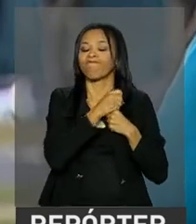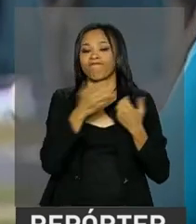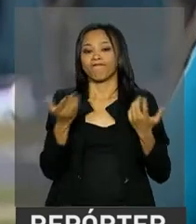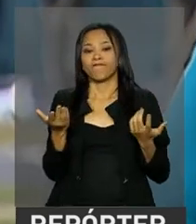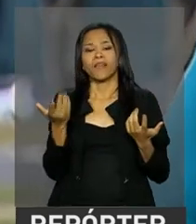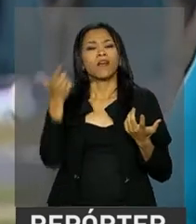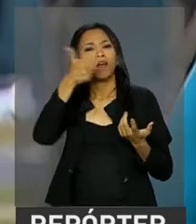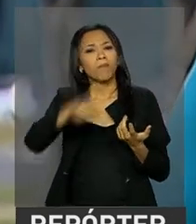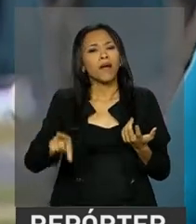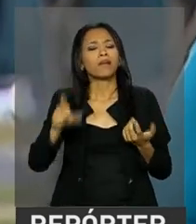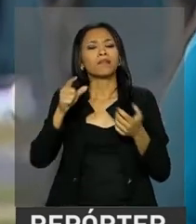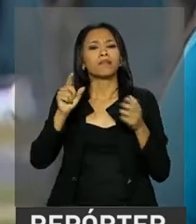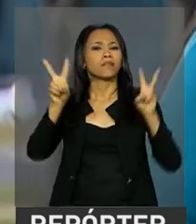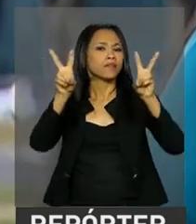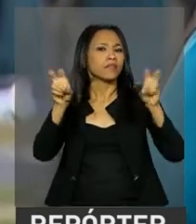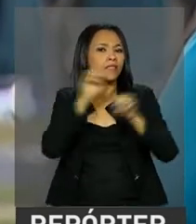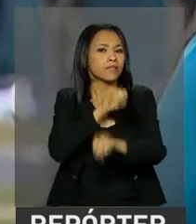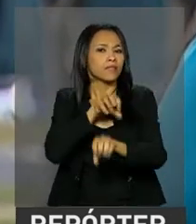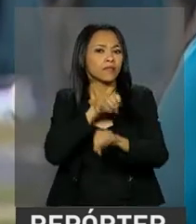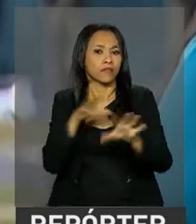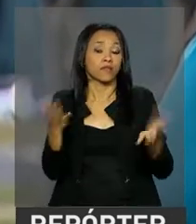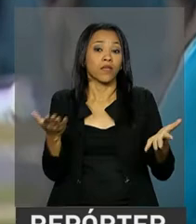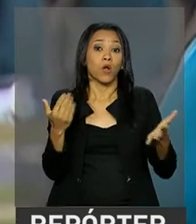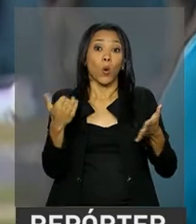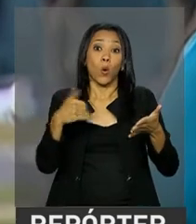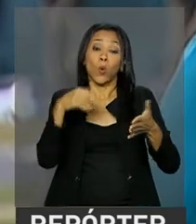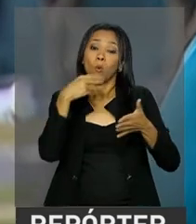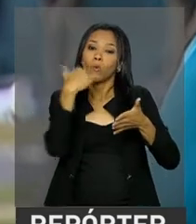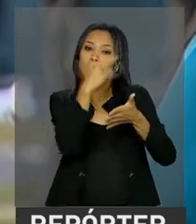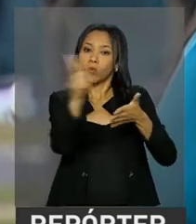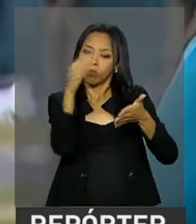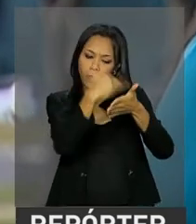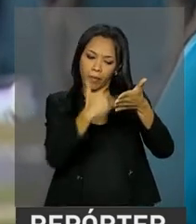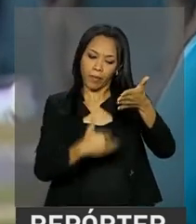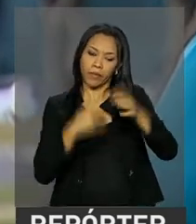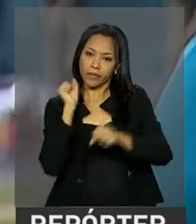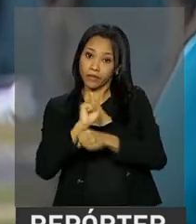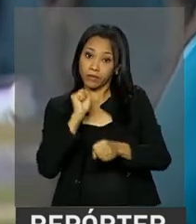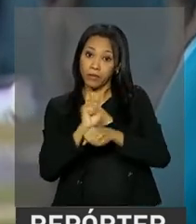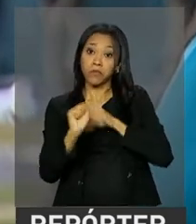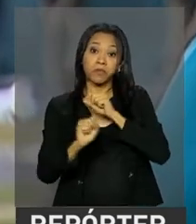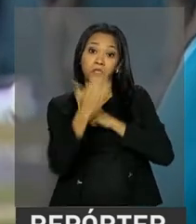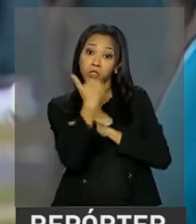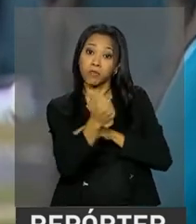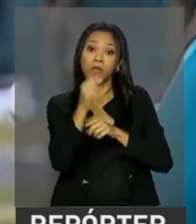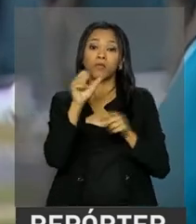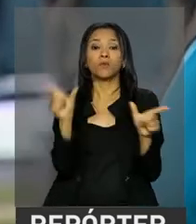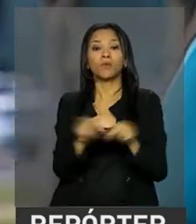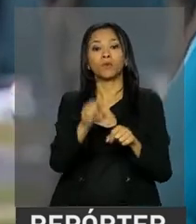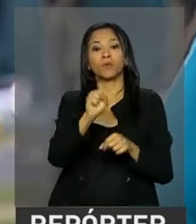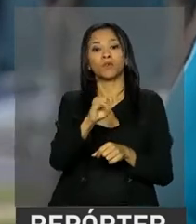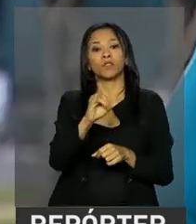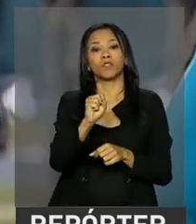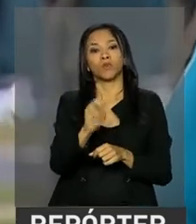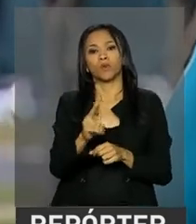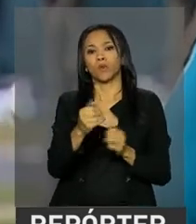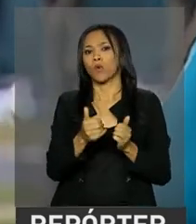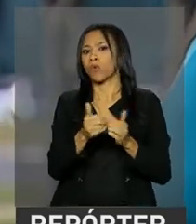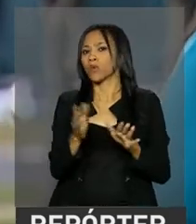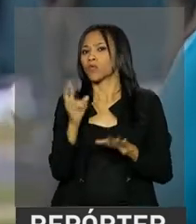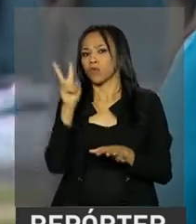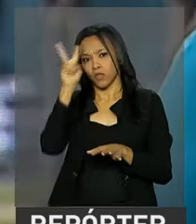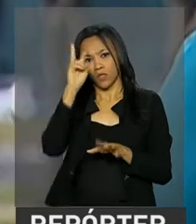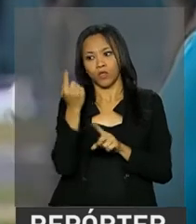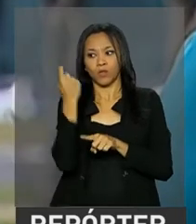falando em educação o prazo para a lista de espera do sisu que começou na segunda feira vai até o dia 19